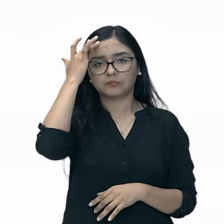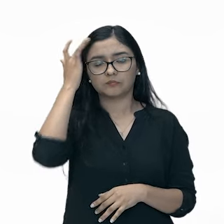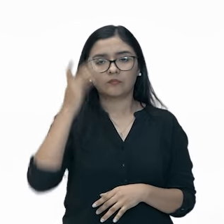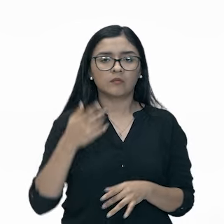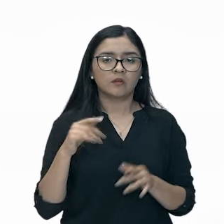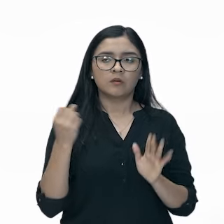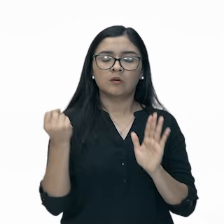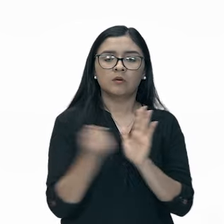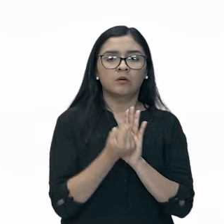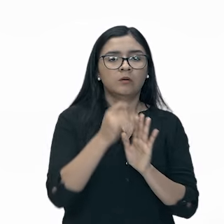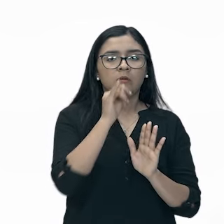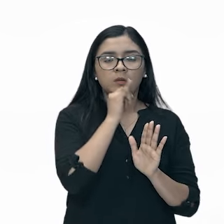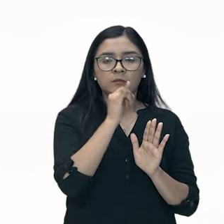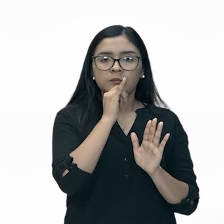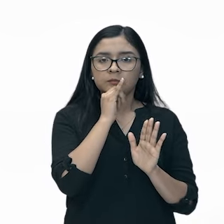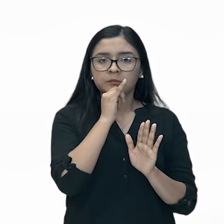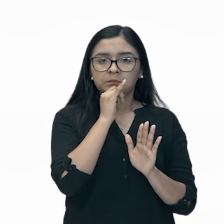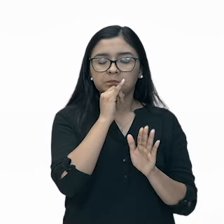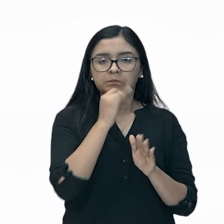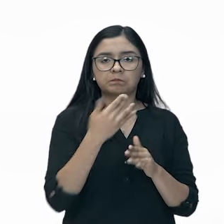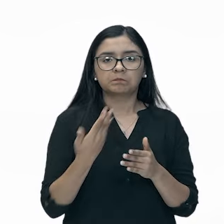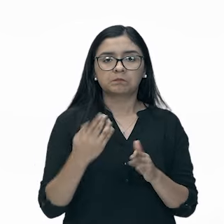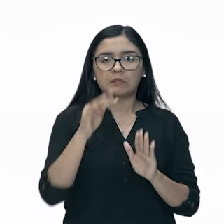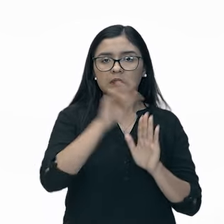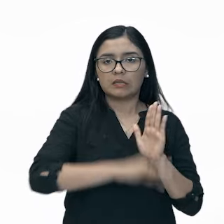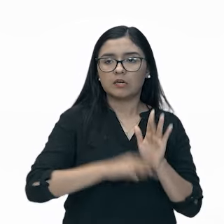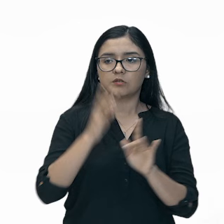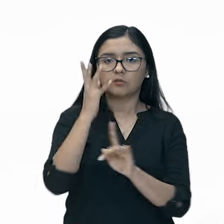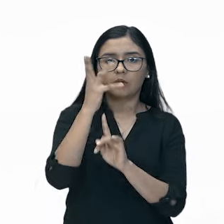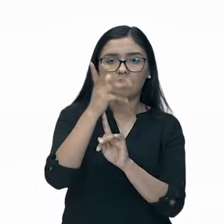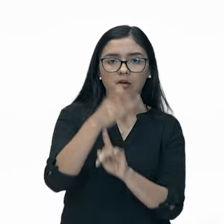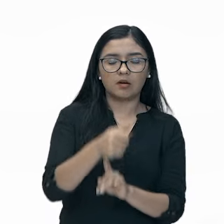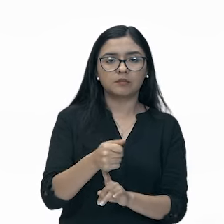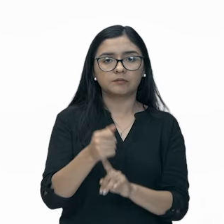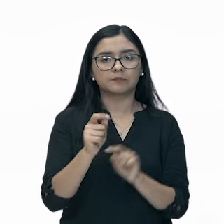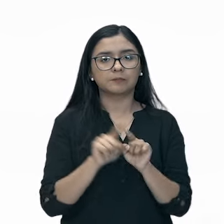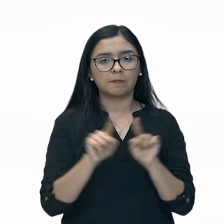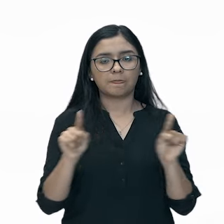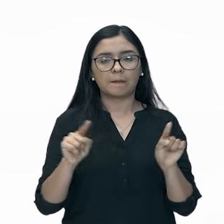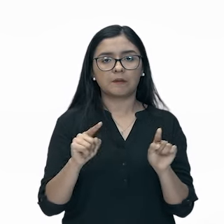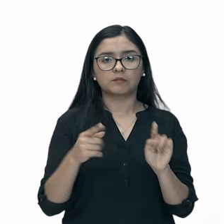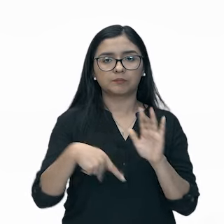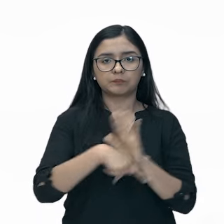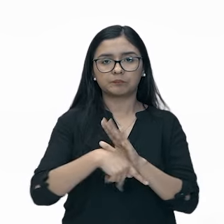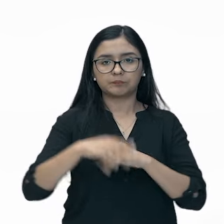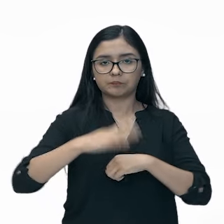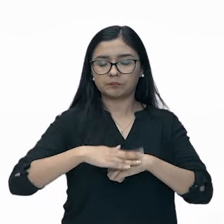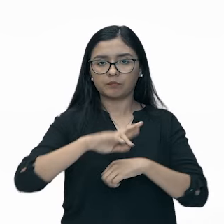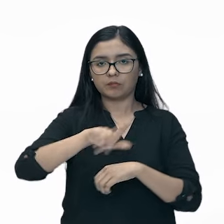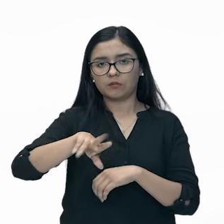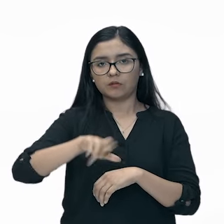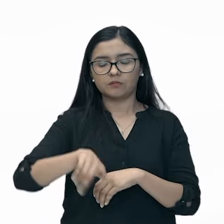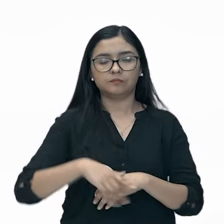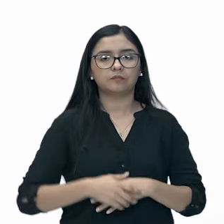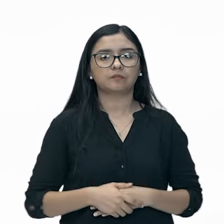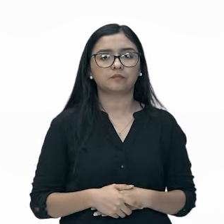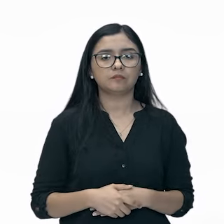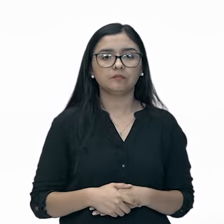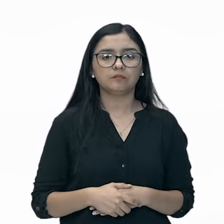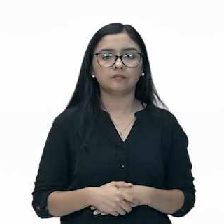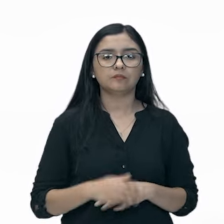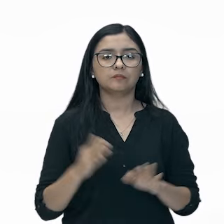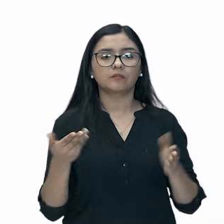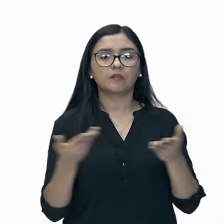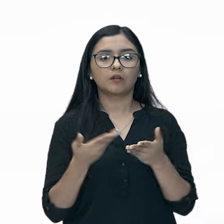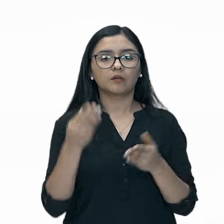marca por exemplo enfim de qualquer coisa que foi criada mas que de fato não pertence à pessoa tá bom Agora nós